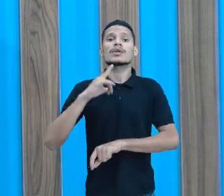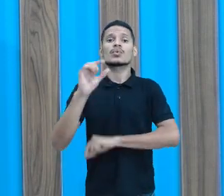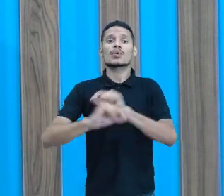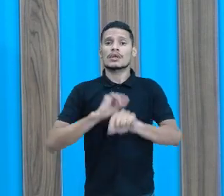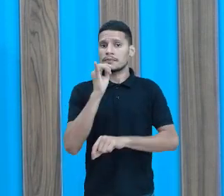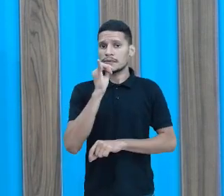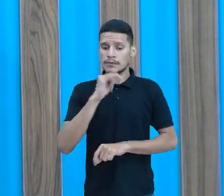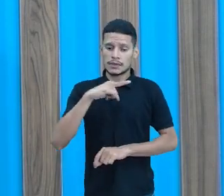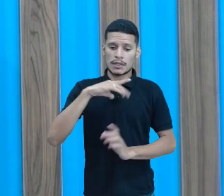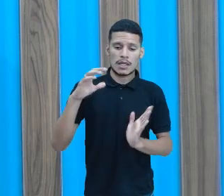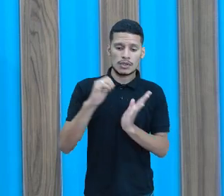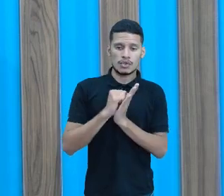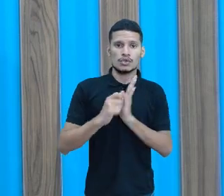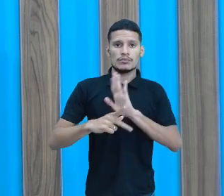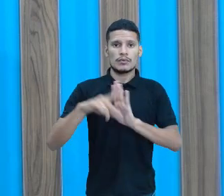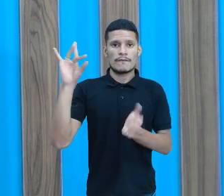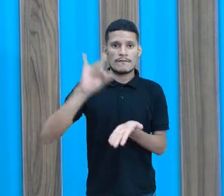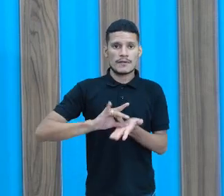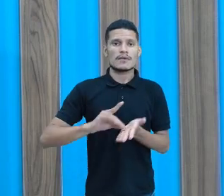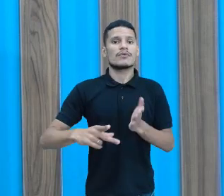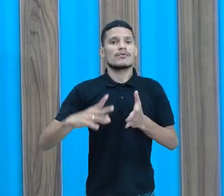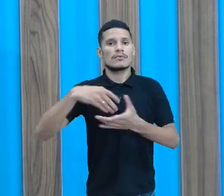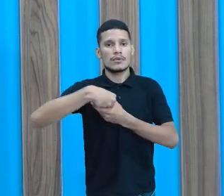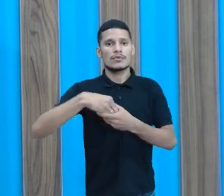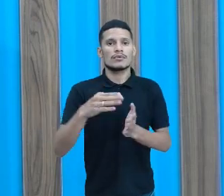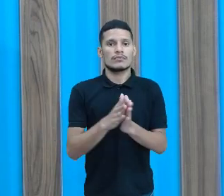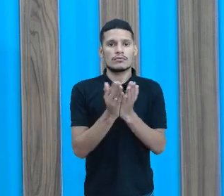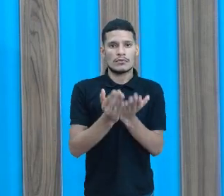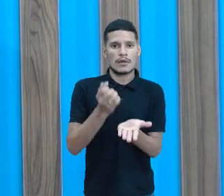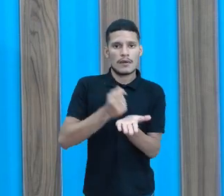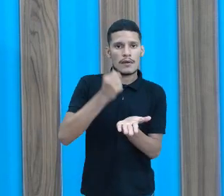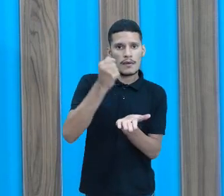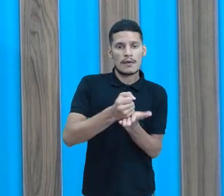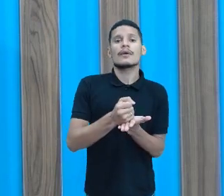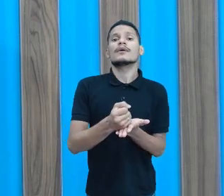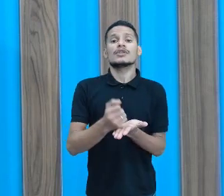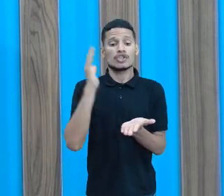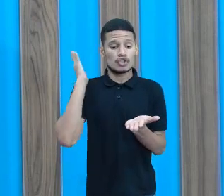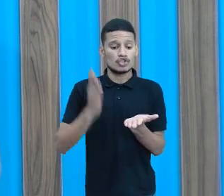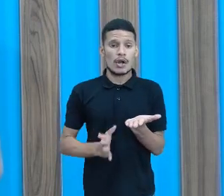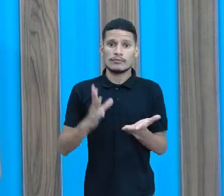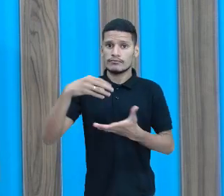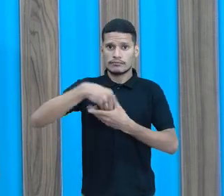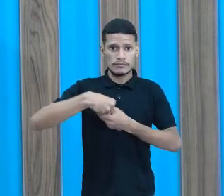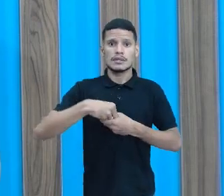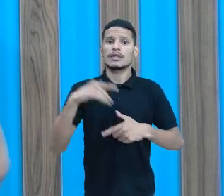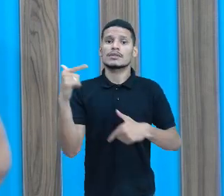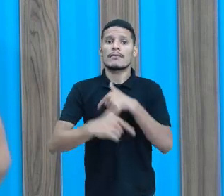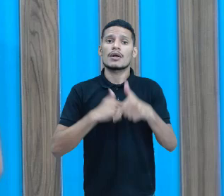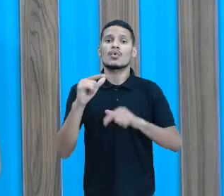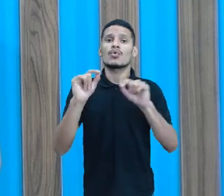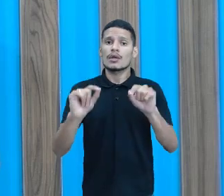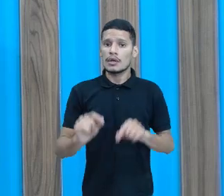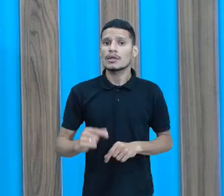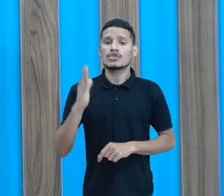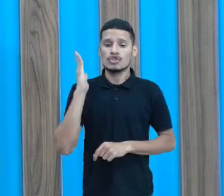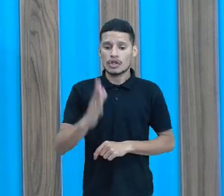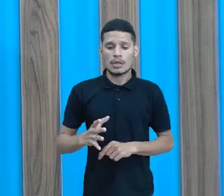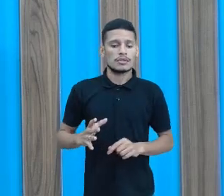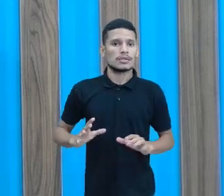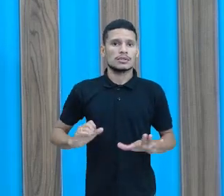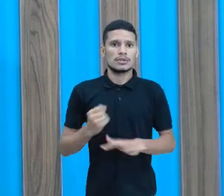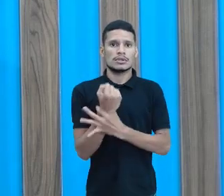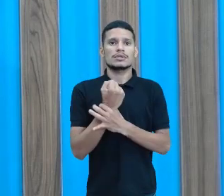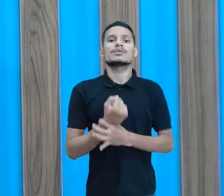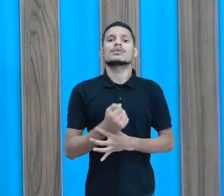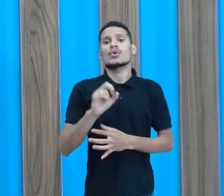pelo registro oficial numa carteira de trabalho e, uma vez registrado, o trabalhador está assegurado